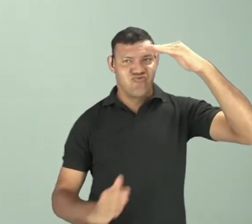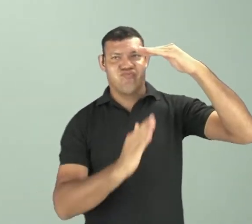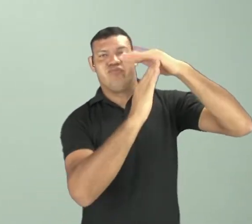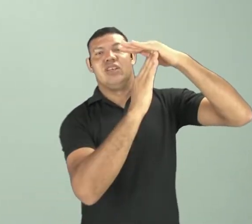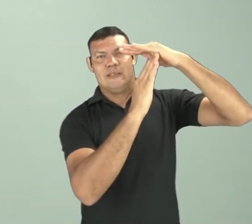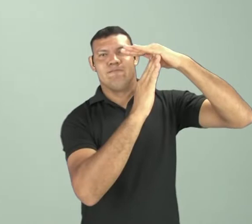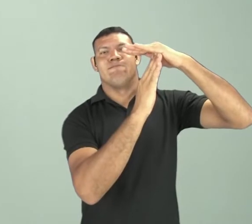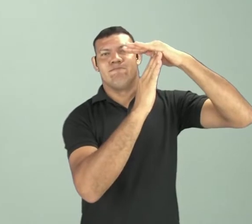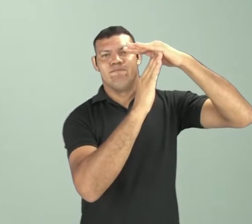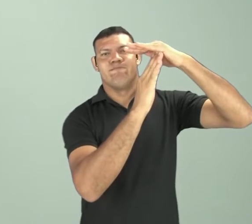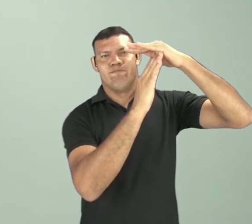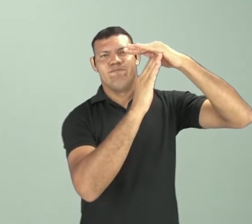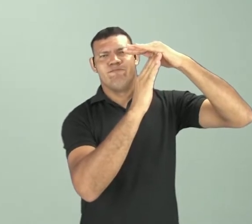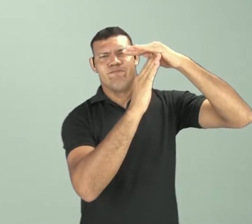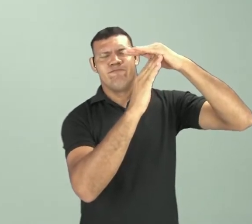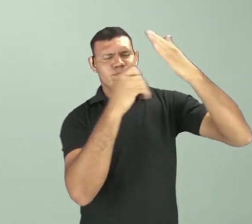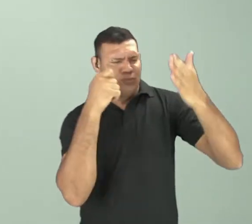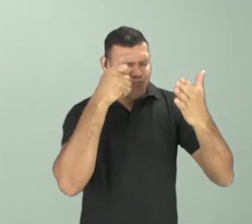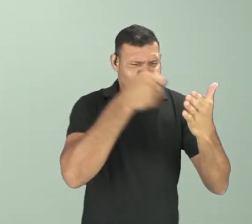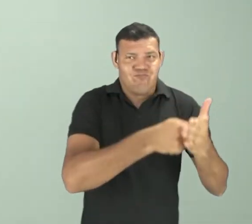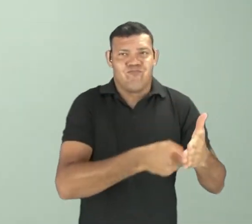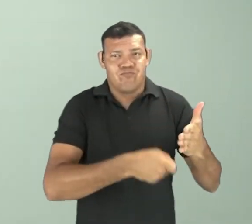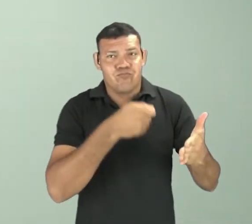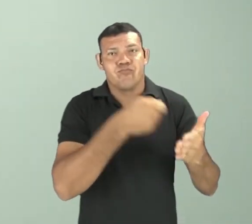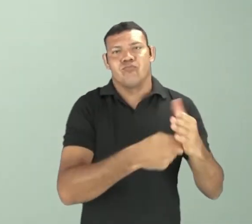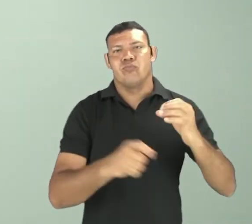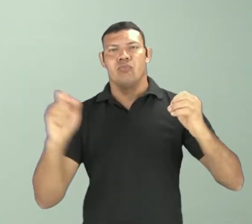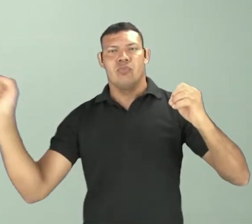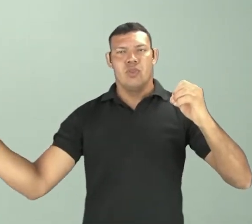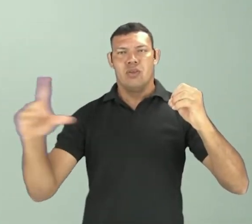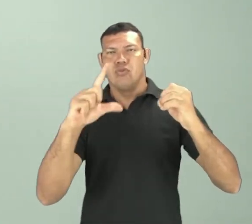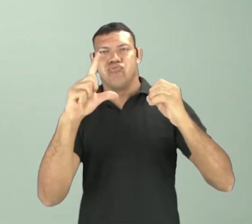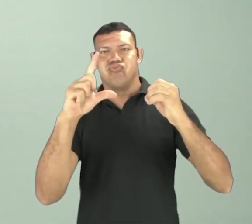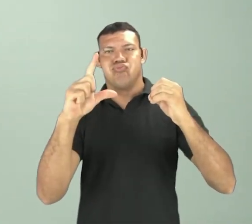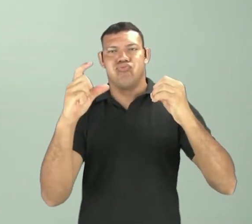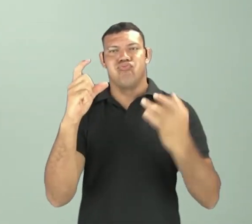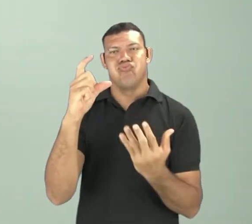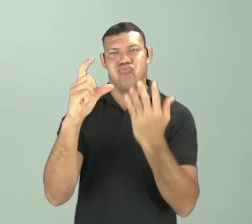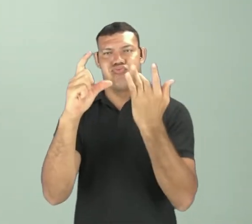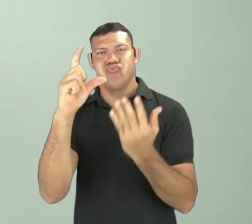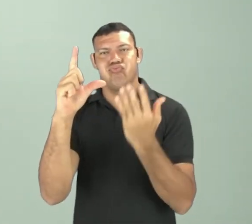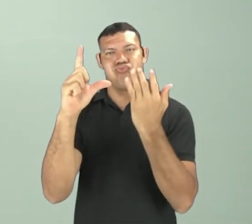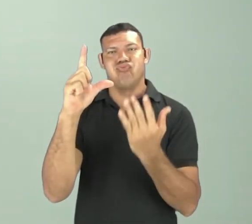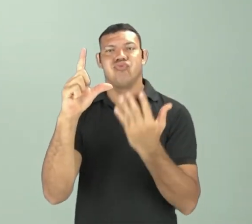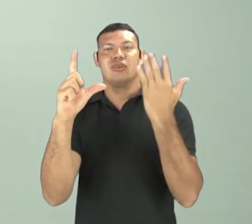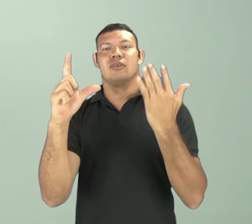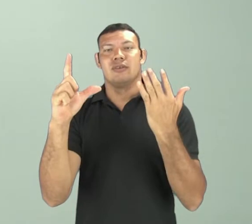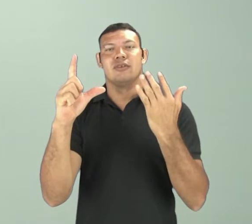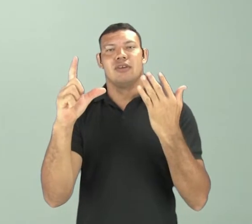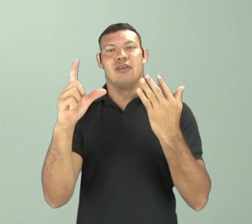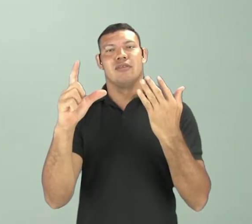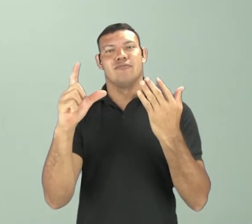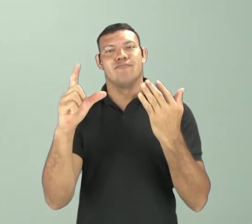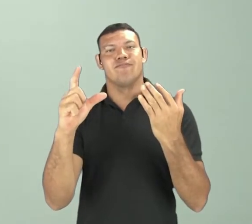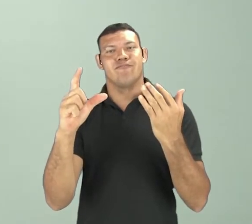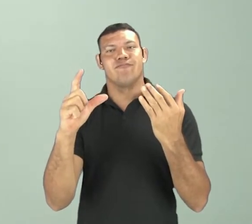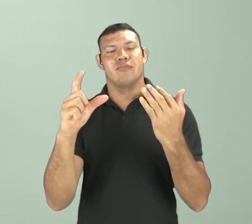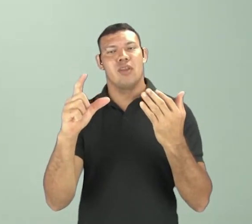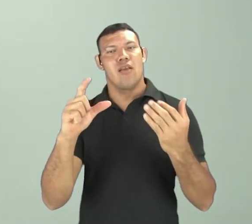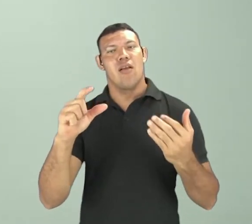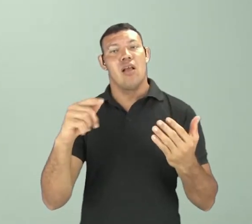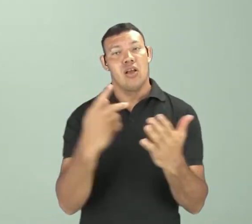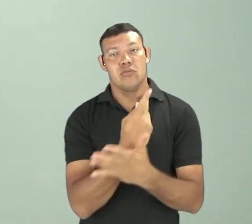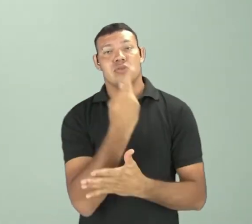que se intensificou o efeito estufa, gerando assim um aquecimento global. Sendo assim, pessoal, o que é o